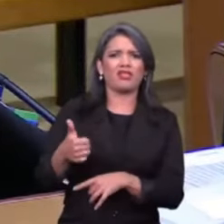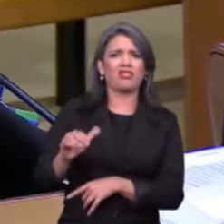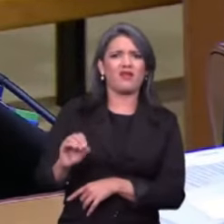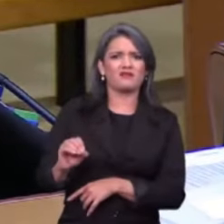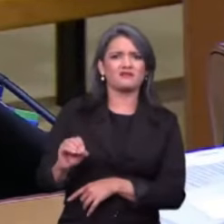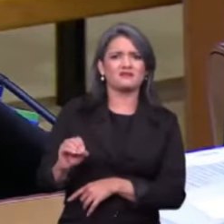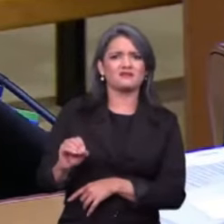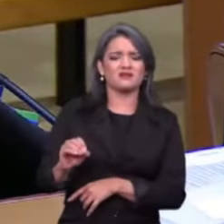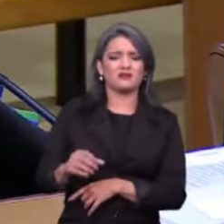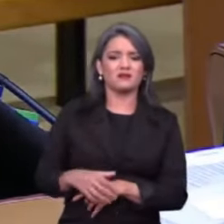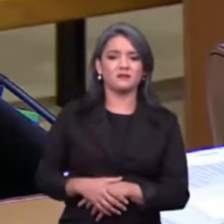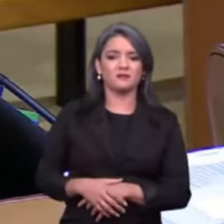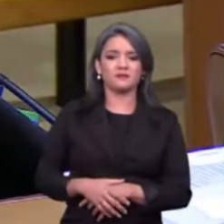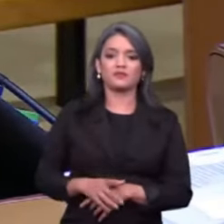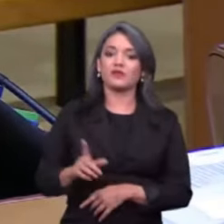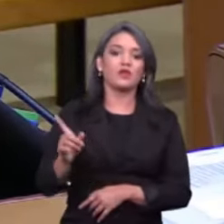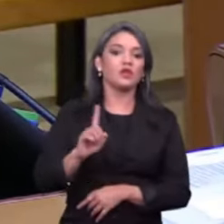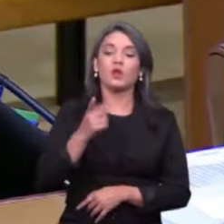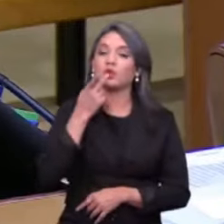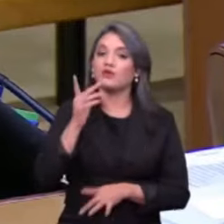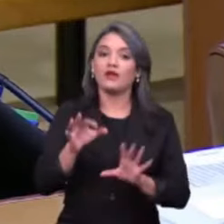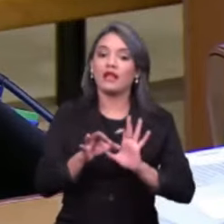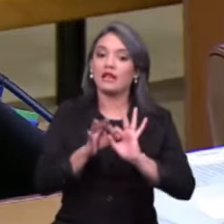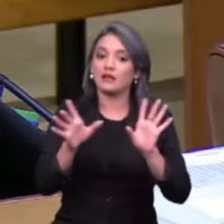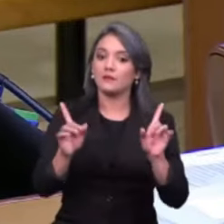Veja, não estou votando para liberar a droga.